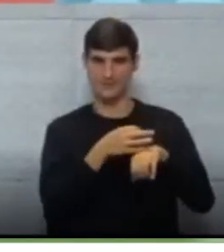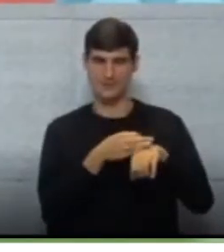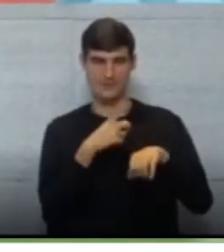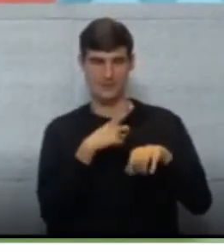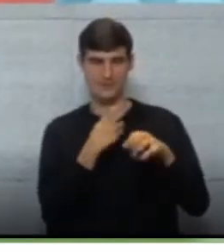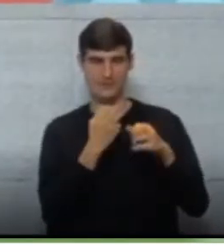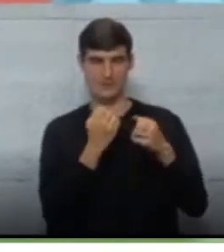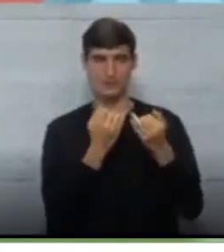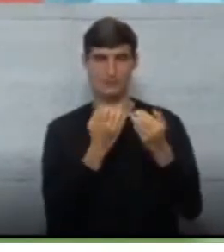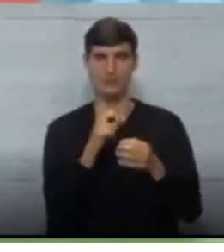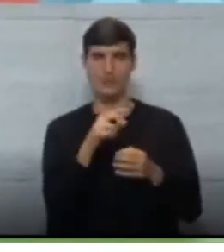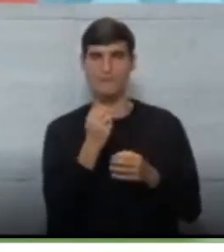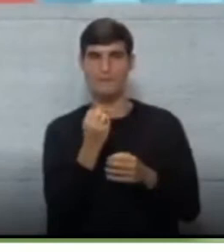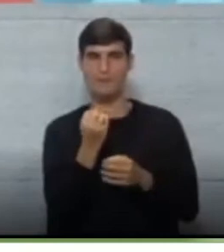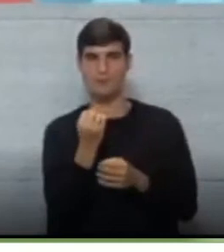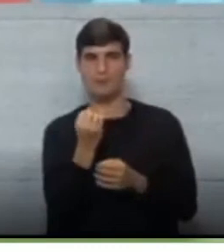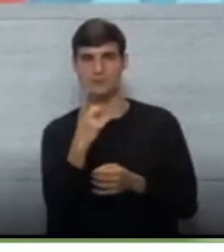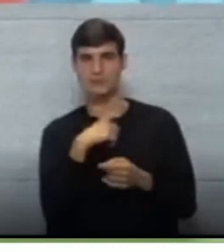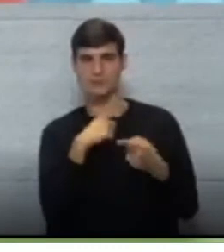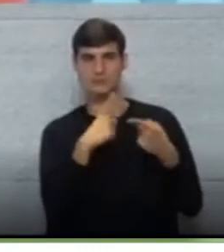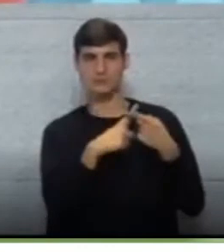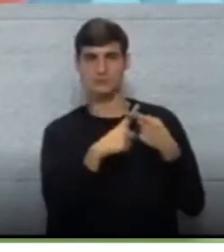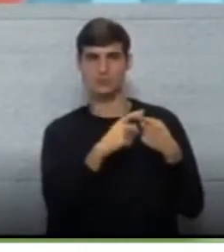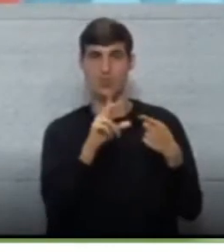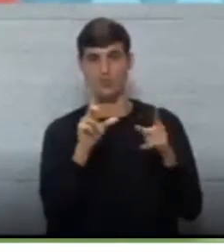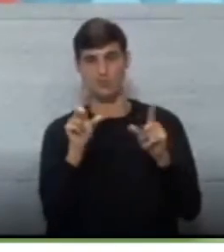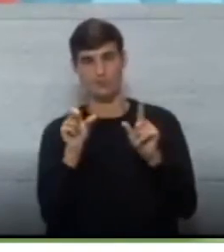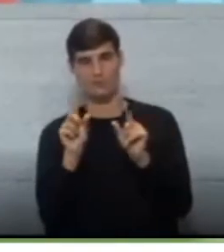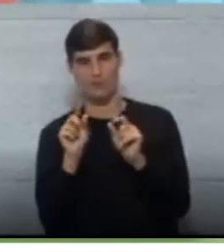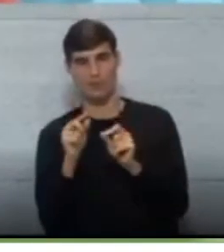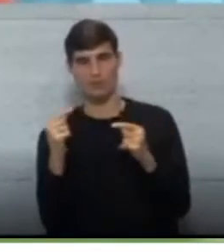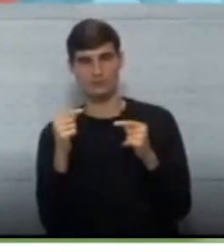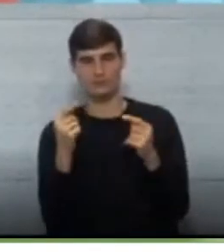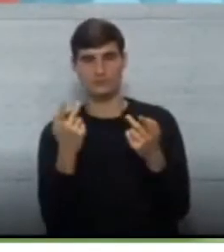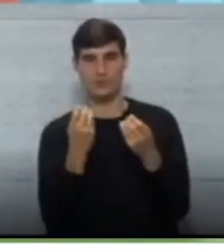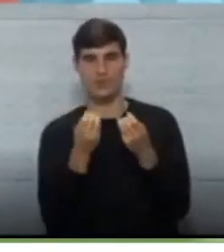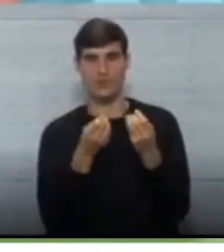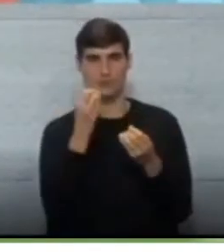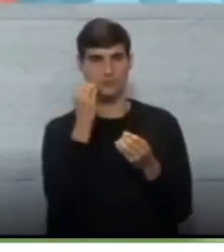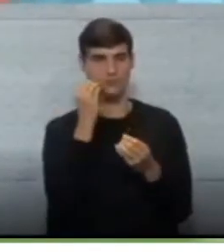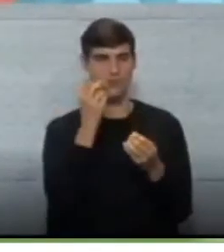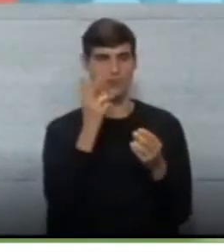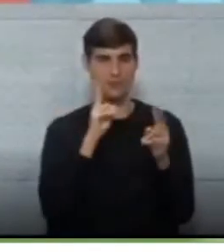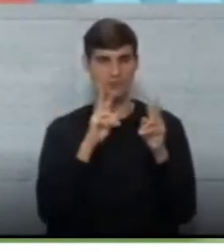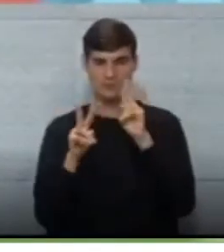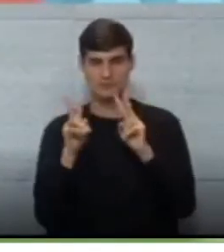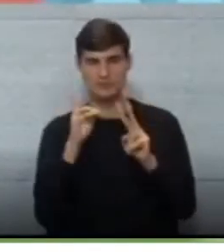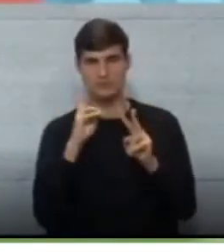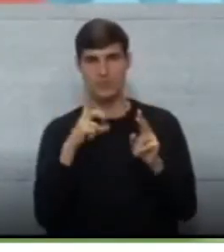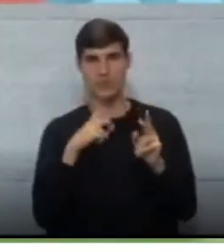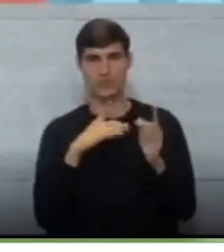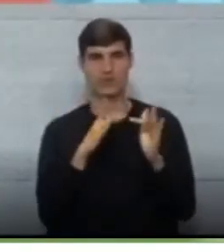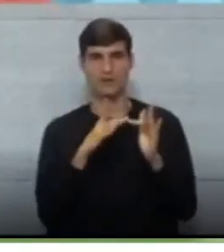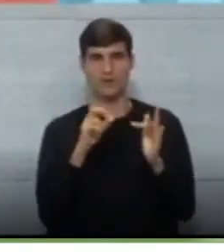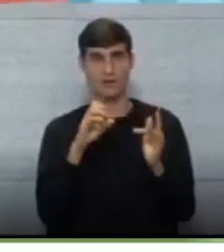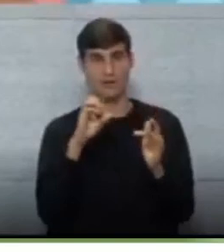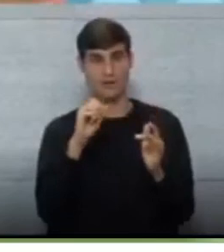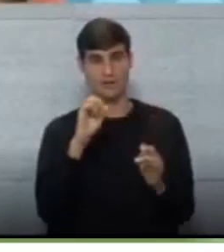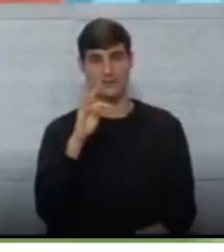nós podemos dar uma positividade maior ou menor para o experimento. Tá? Então, chegando aí a positividade maior relacionada